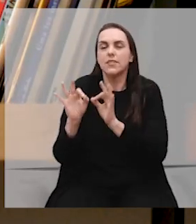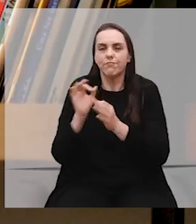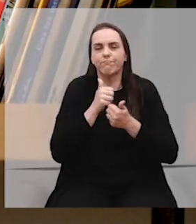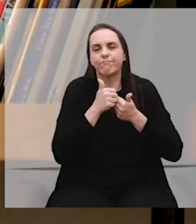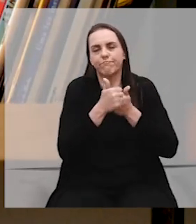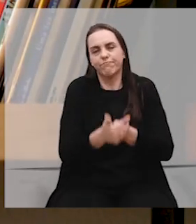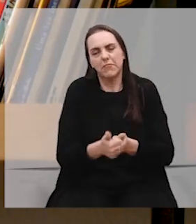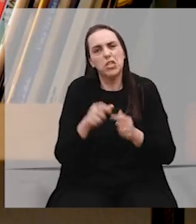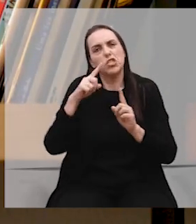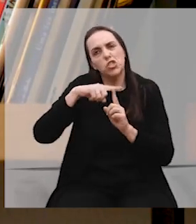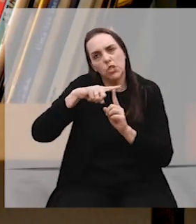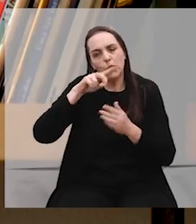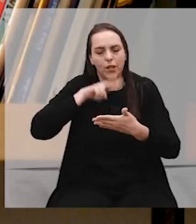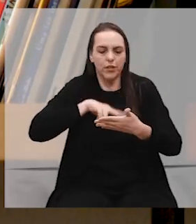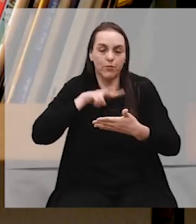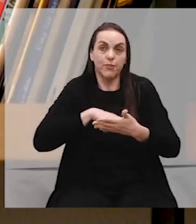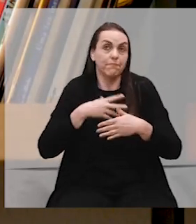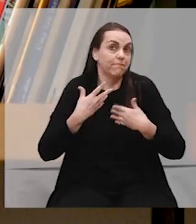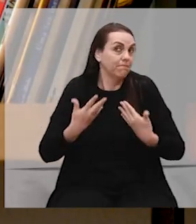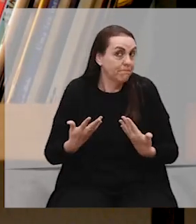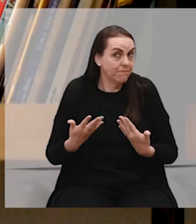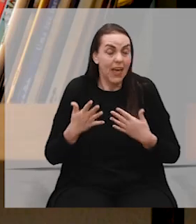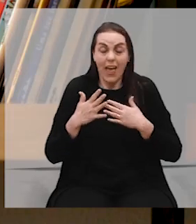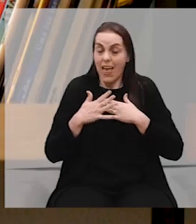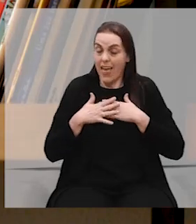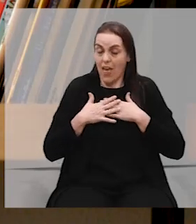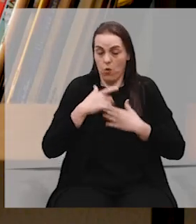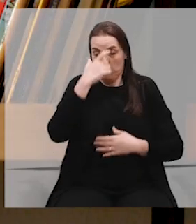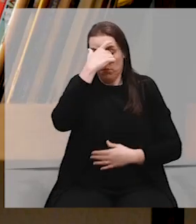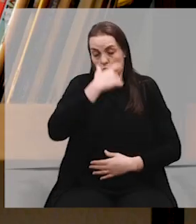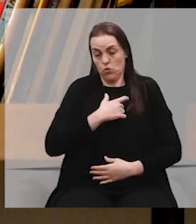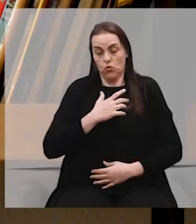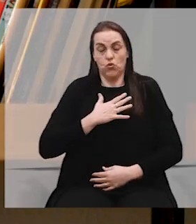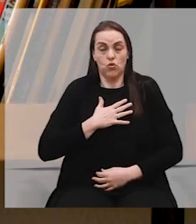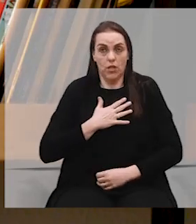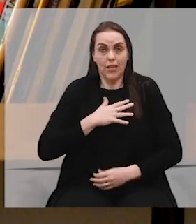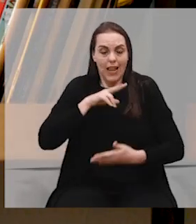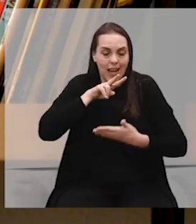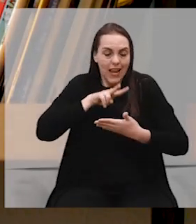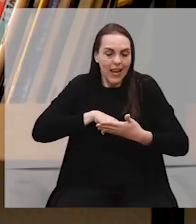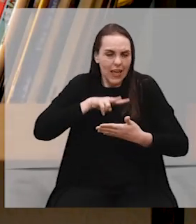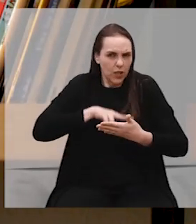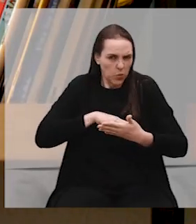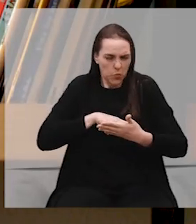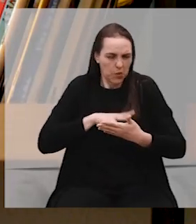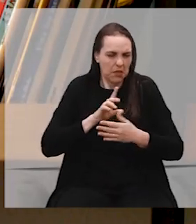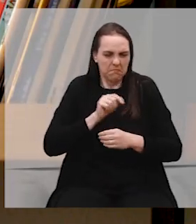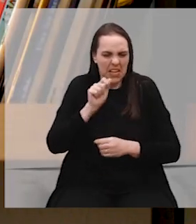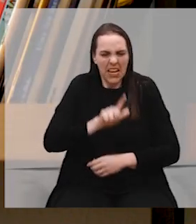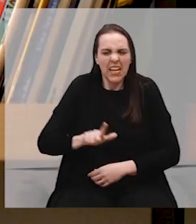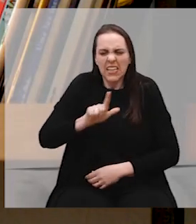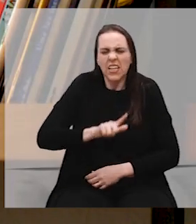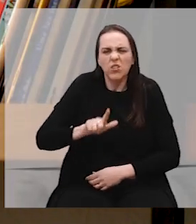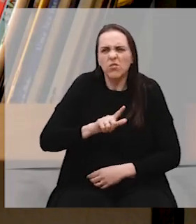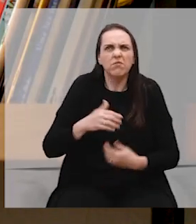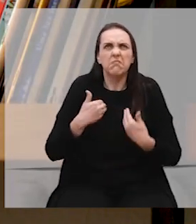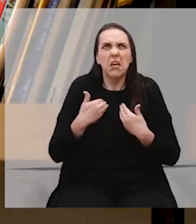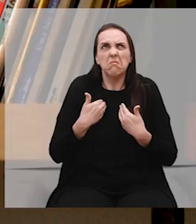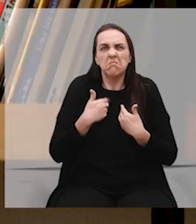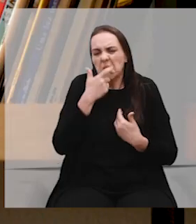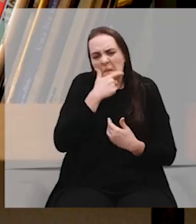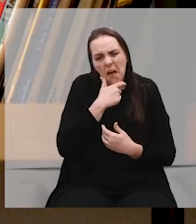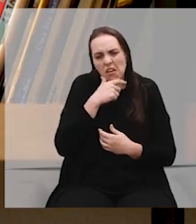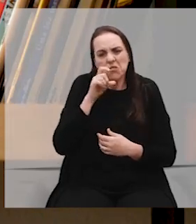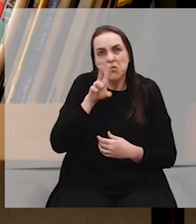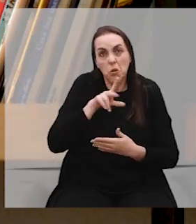outro tipo. E é importante, eu sempre digo, eu não sou leitor de literatura ou não me considero leitor